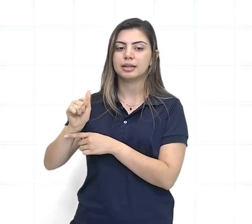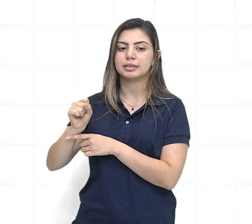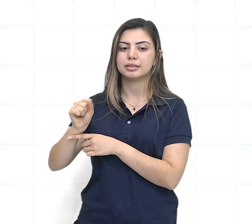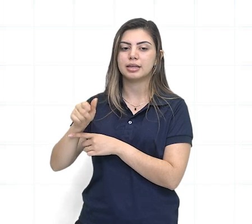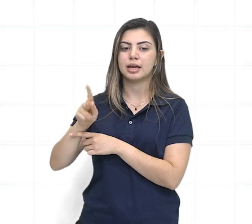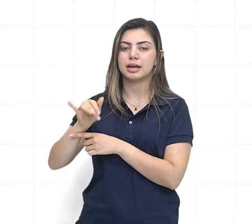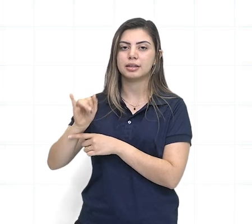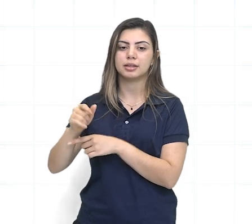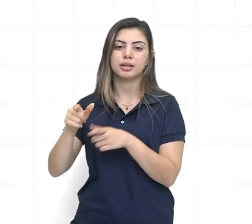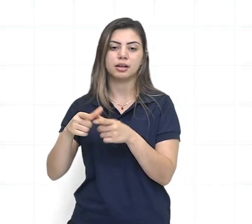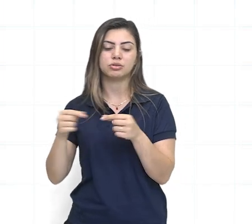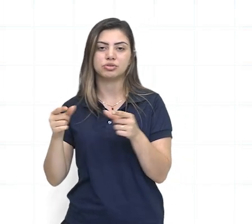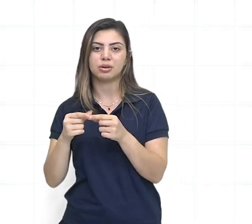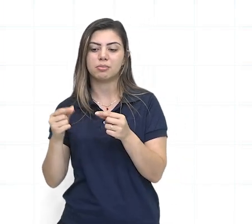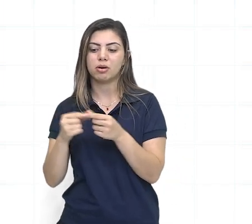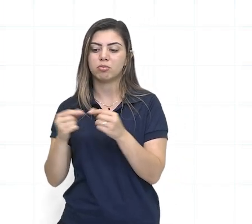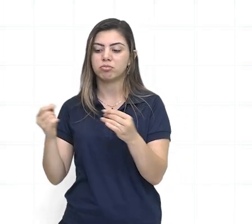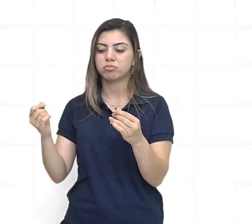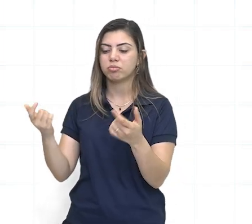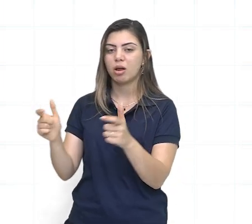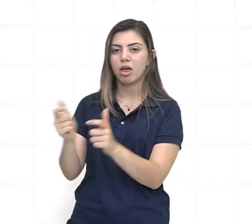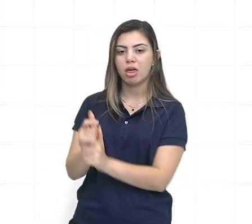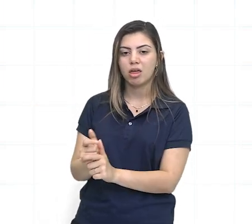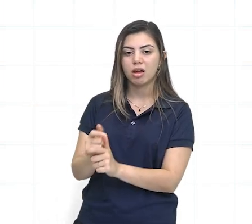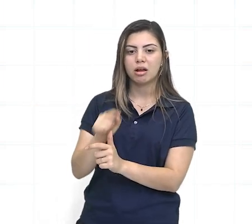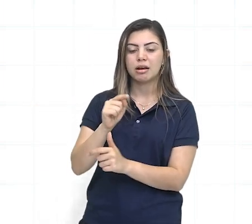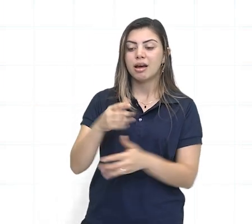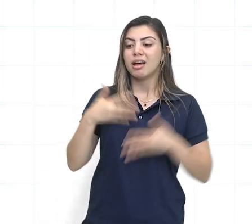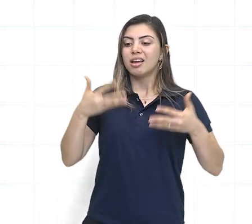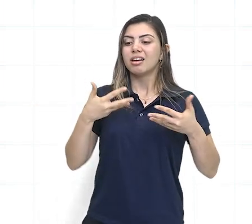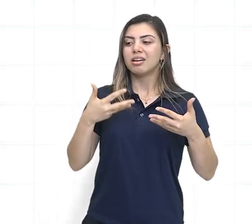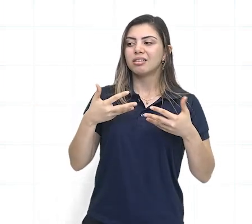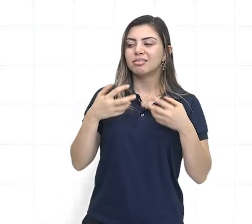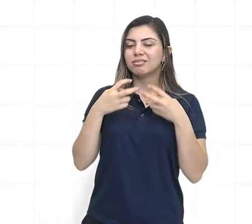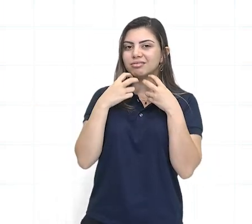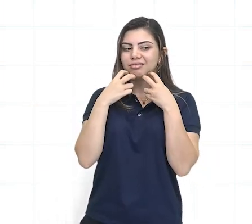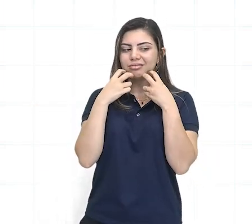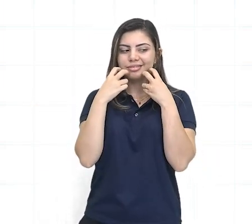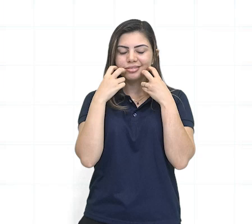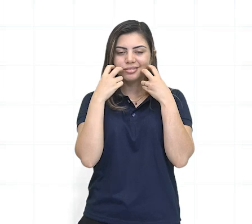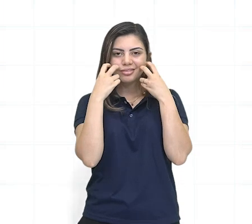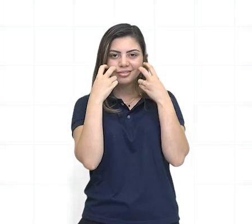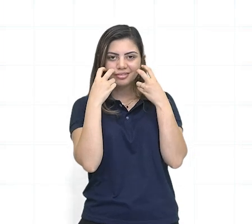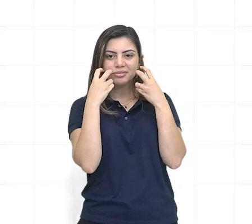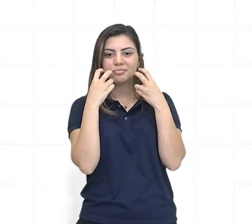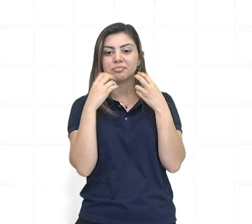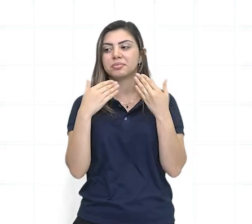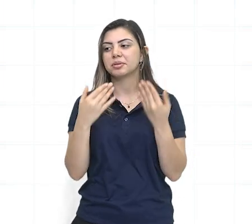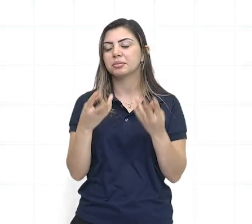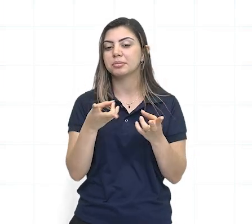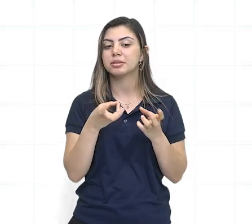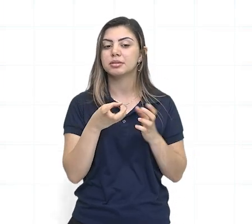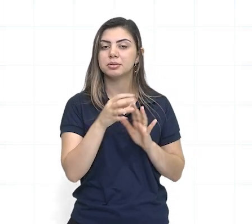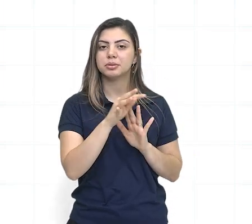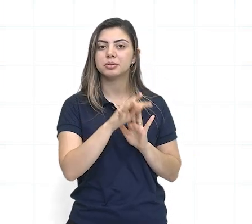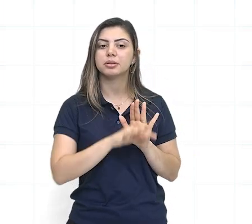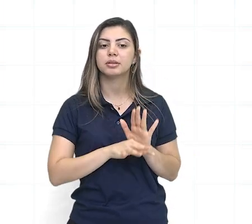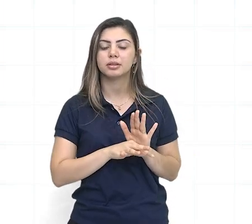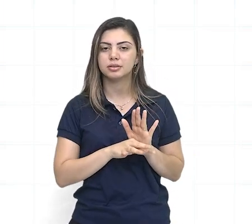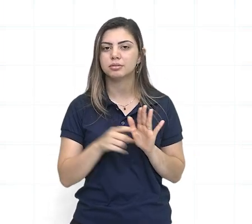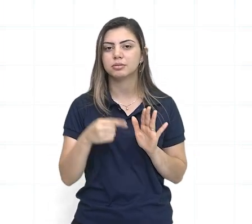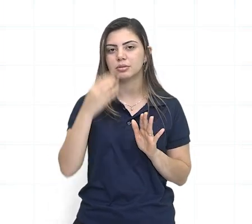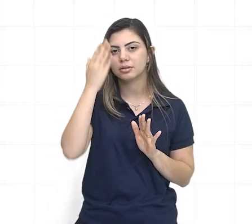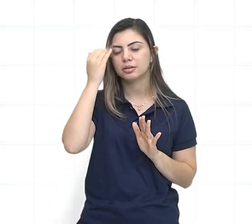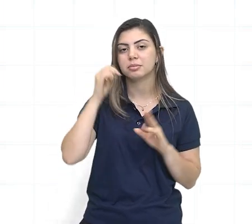Japão, a alegria deu lugar à vergonha. Então, dentro desse texto, né, que além do